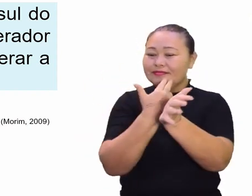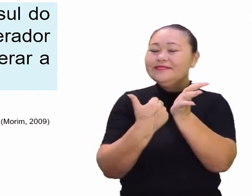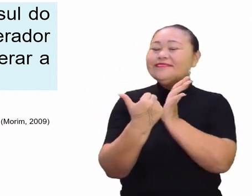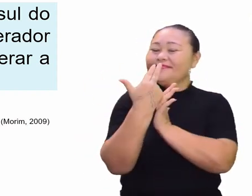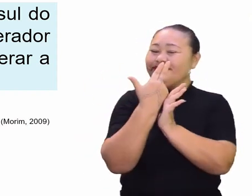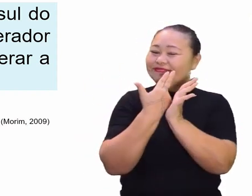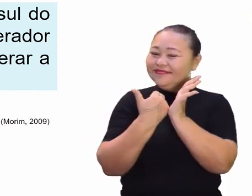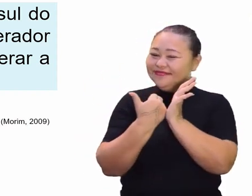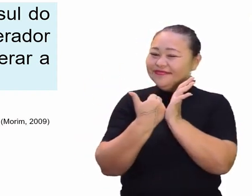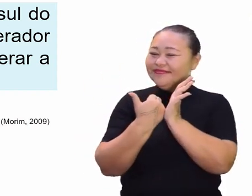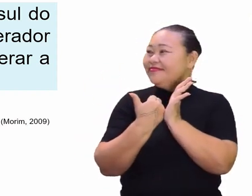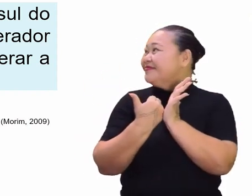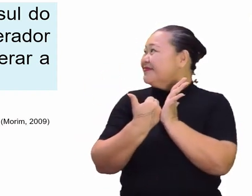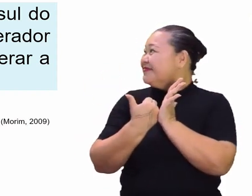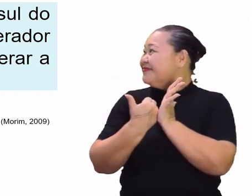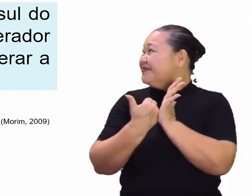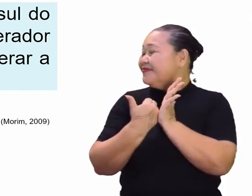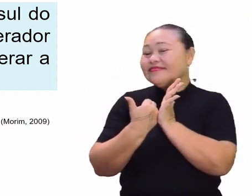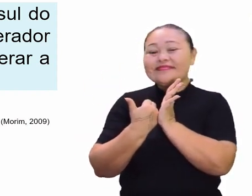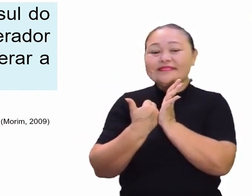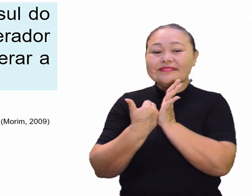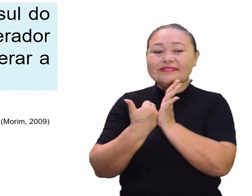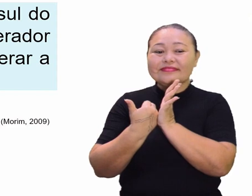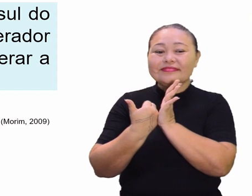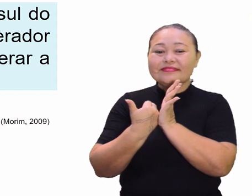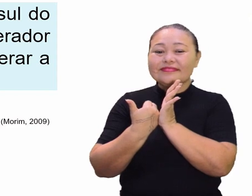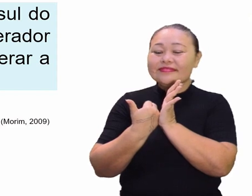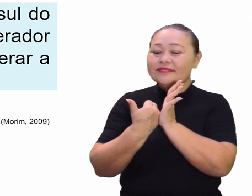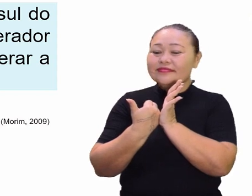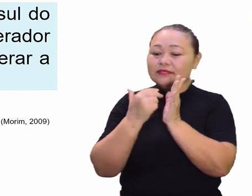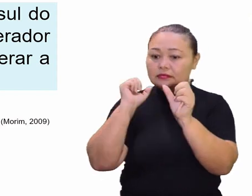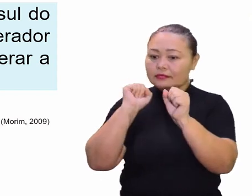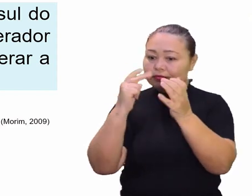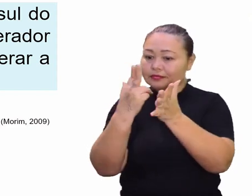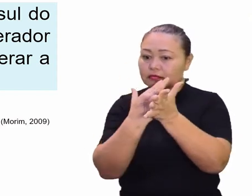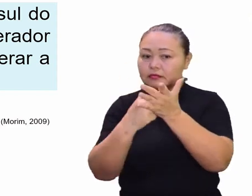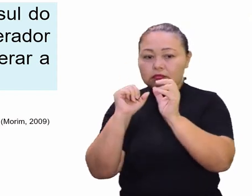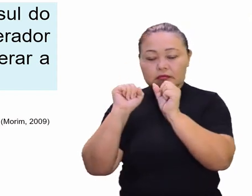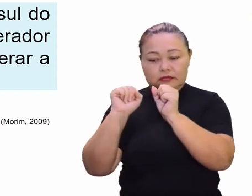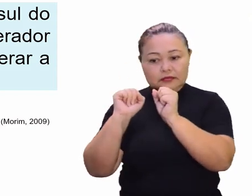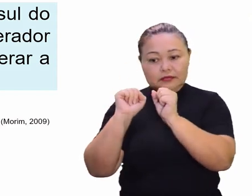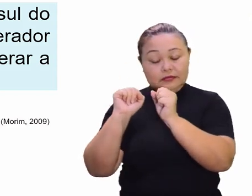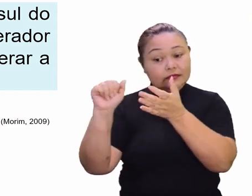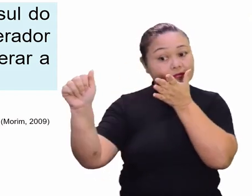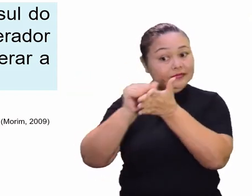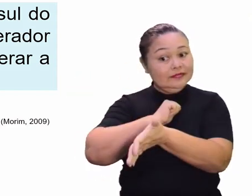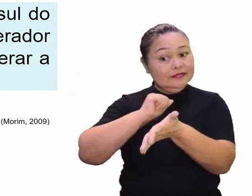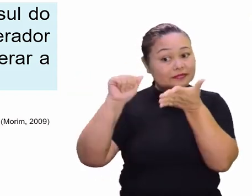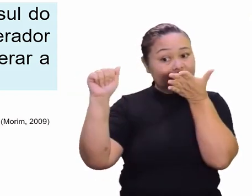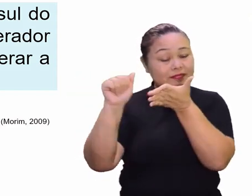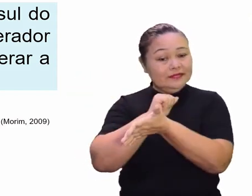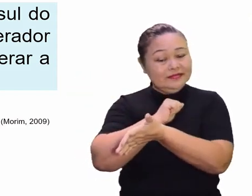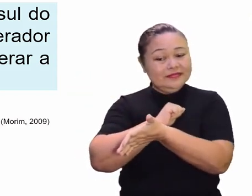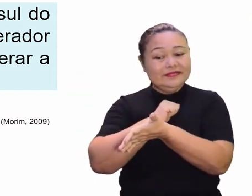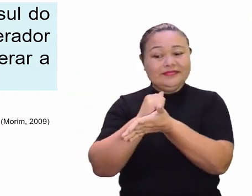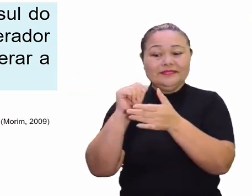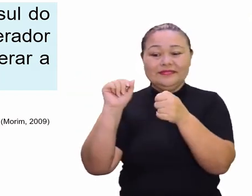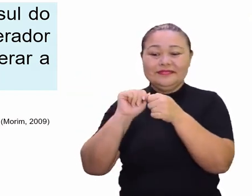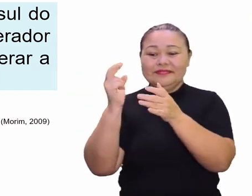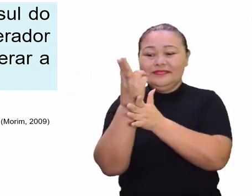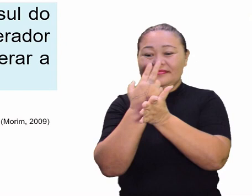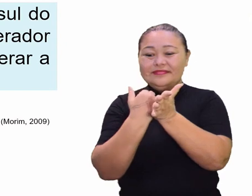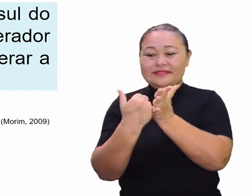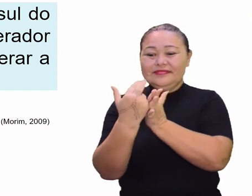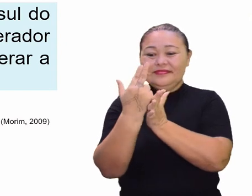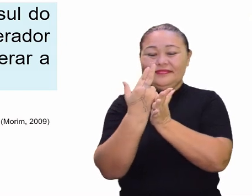aqui? Pode. Olha aqui, Rogério. Passa aí, professor Jorge. Não, peraí, vou apagar aqui, vou fazer um